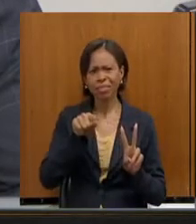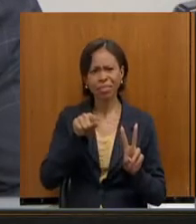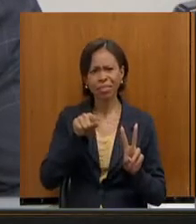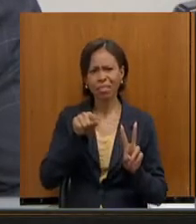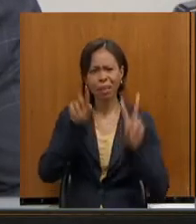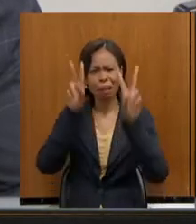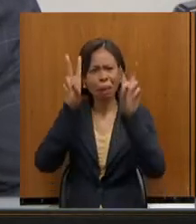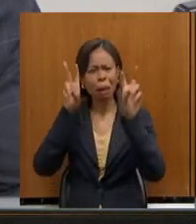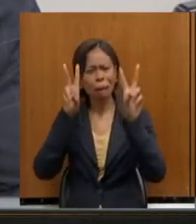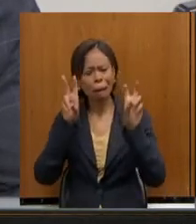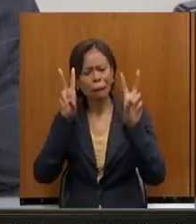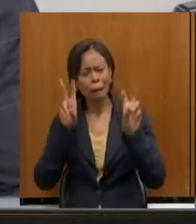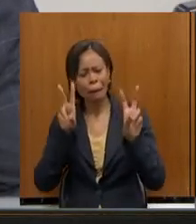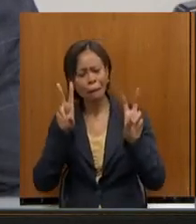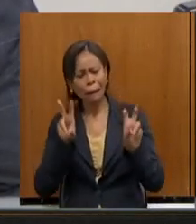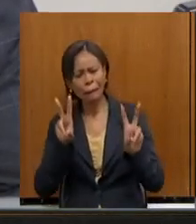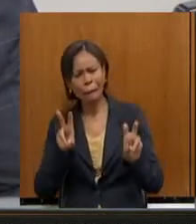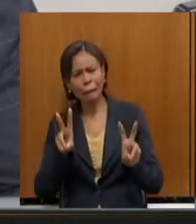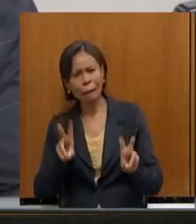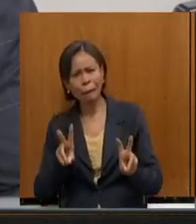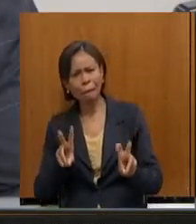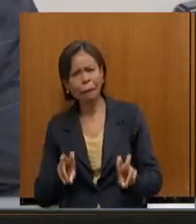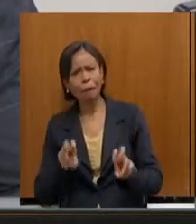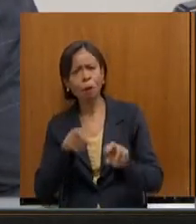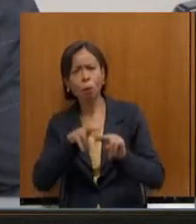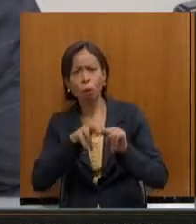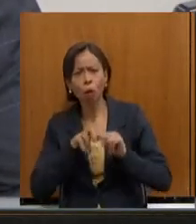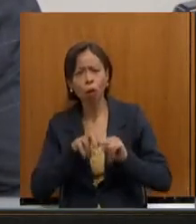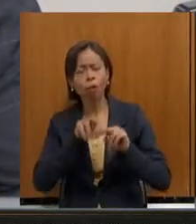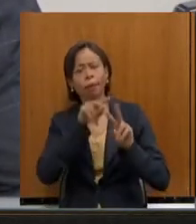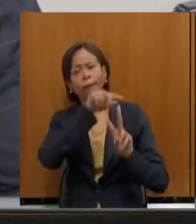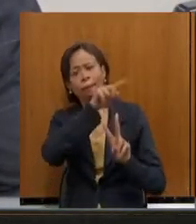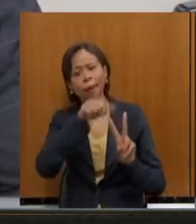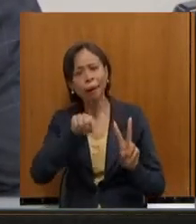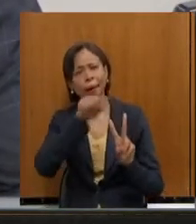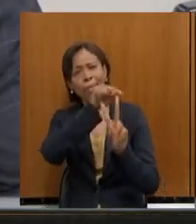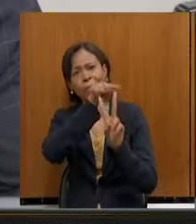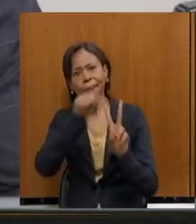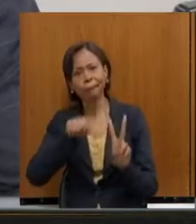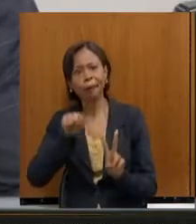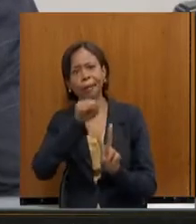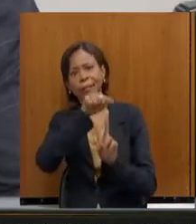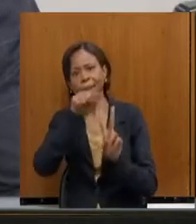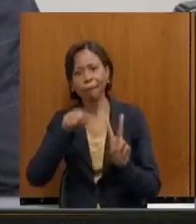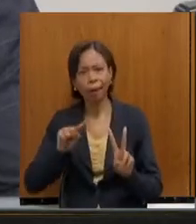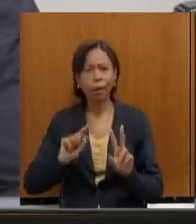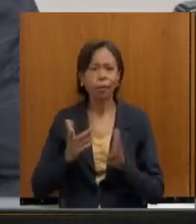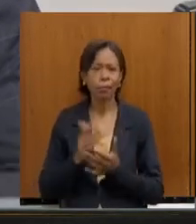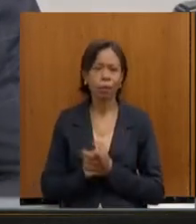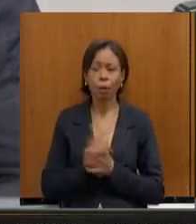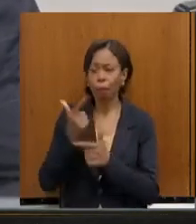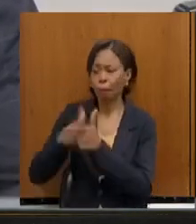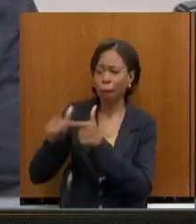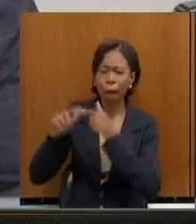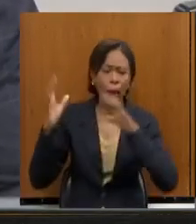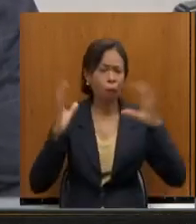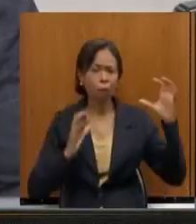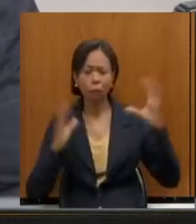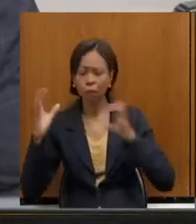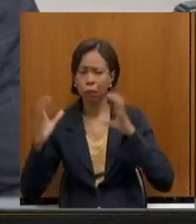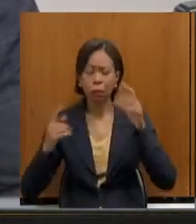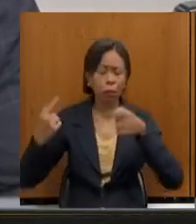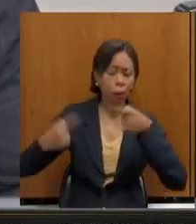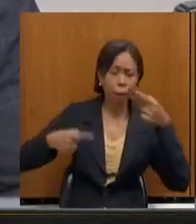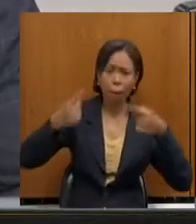quantas e quantas discussões Assembleia parou os conflitos discussões